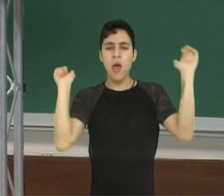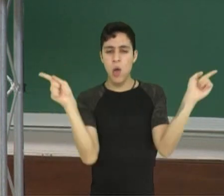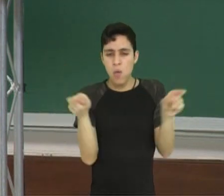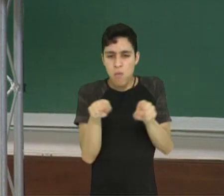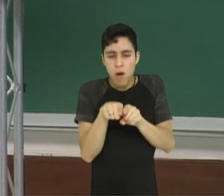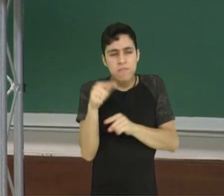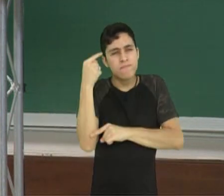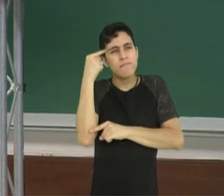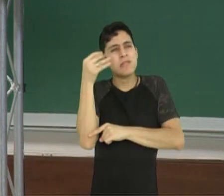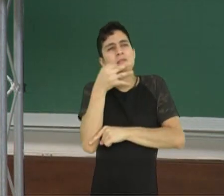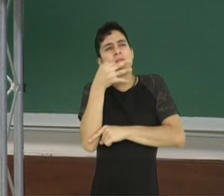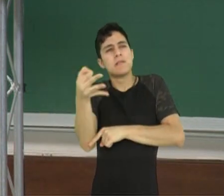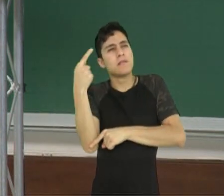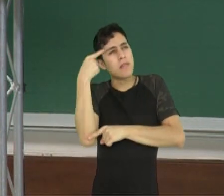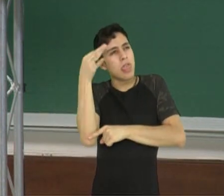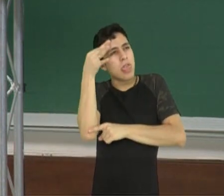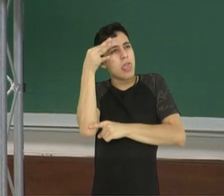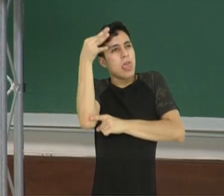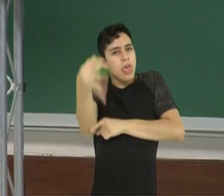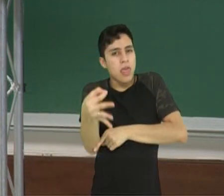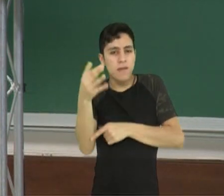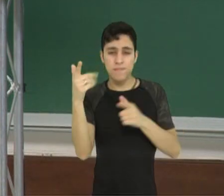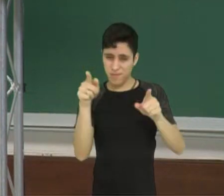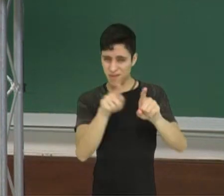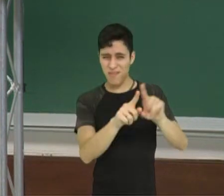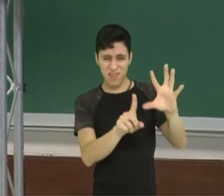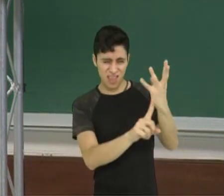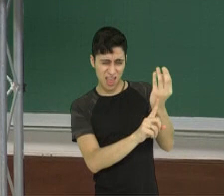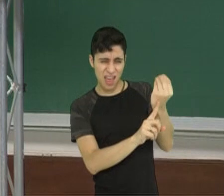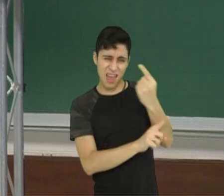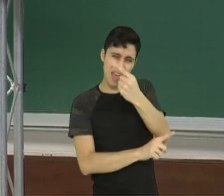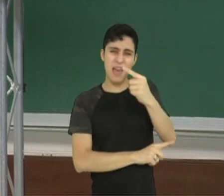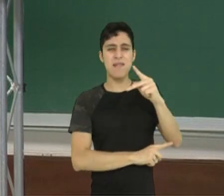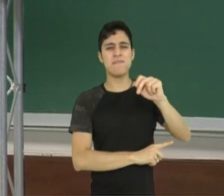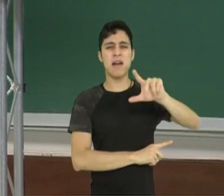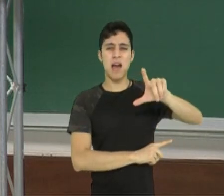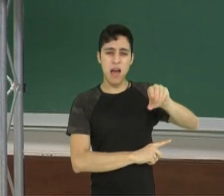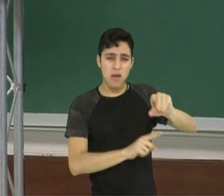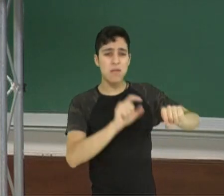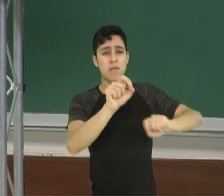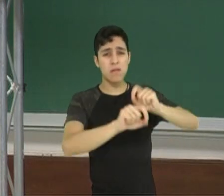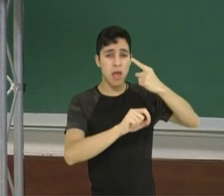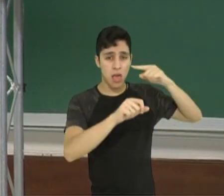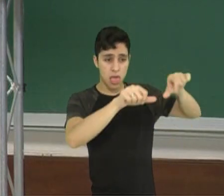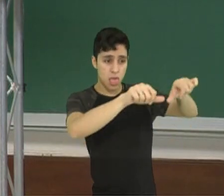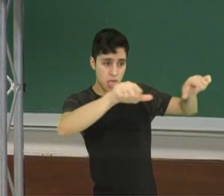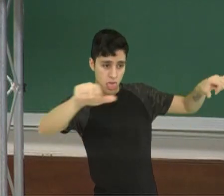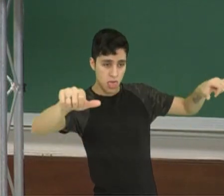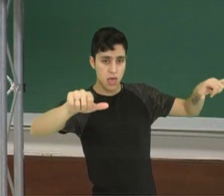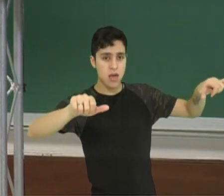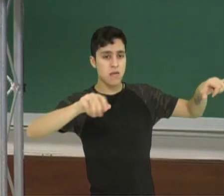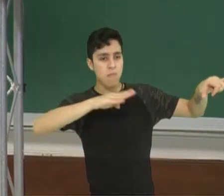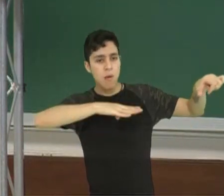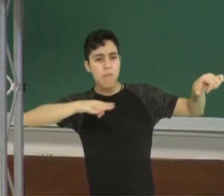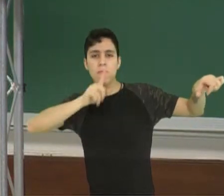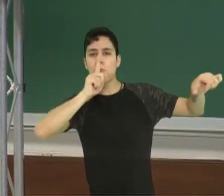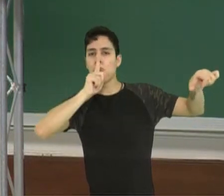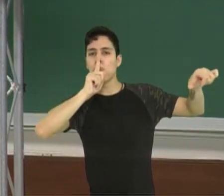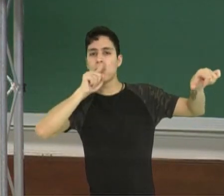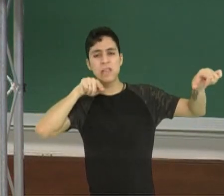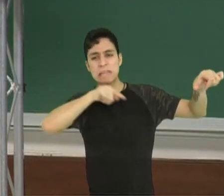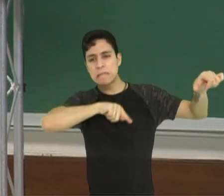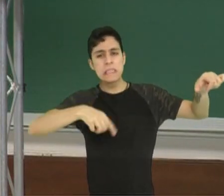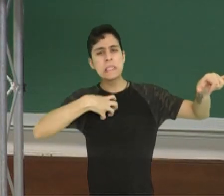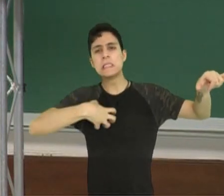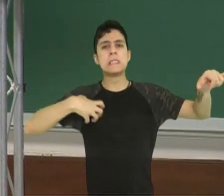de forma crítica. Como a gente viu na arte do Paulo Brusque, né? Que a fita parou o trânsito e fez as pessoas ficarem